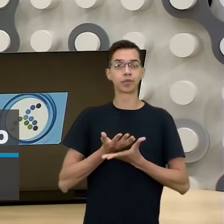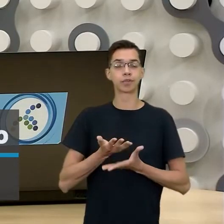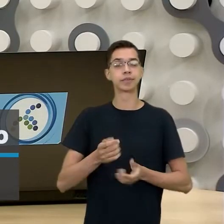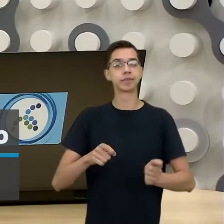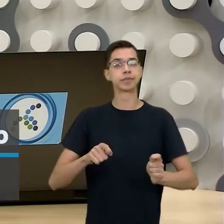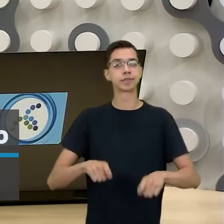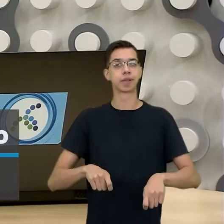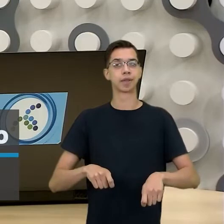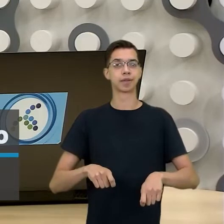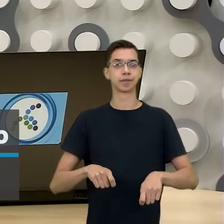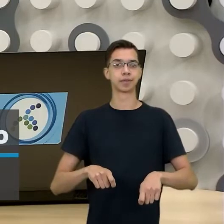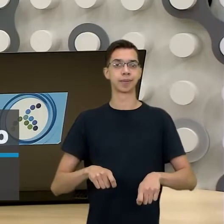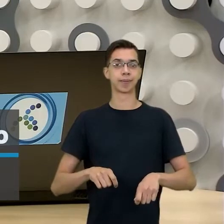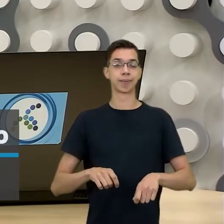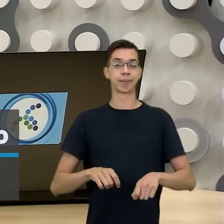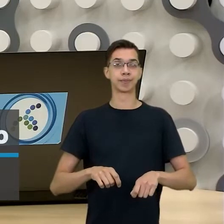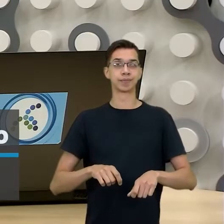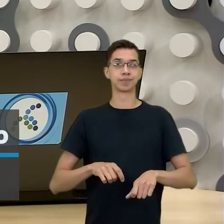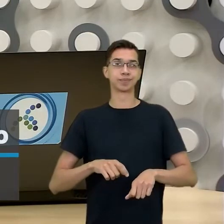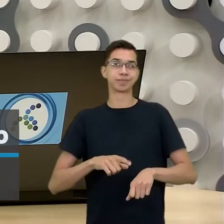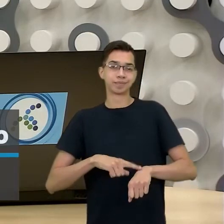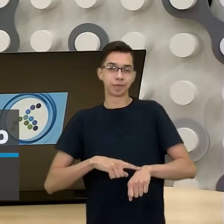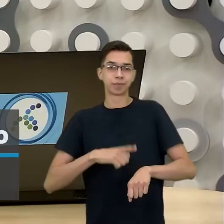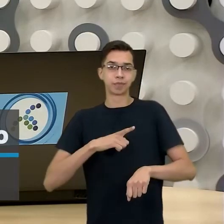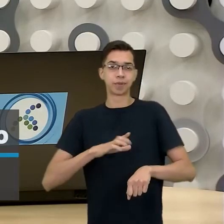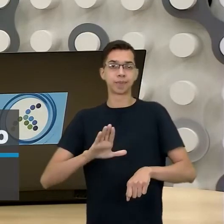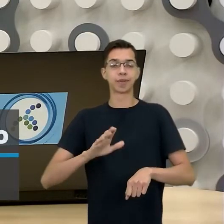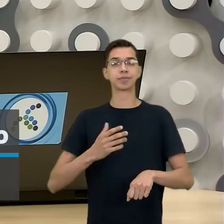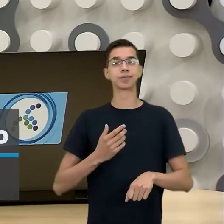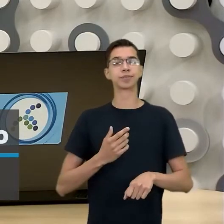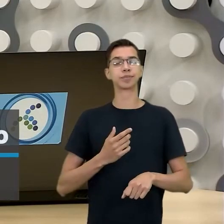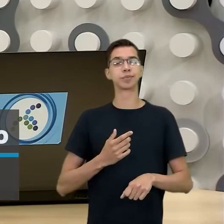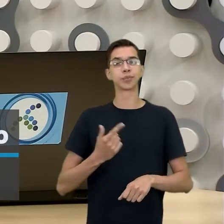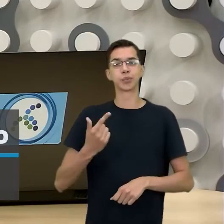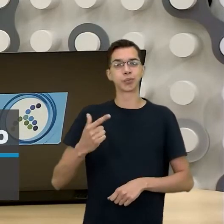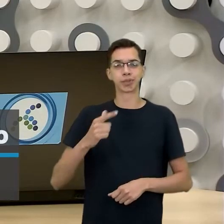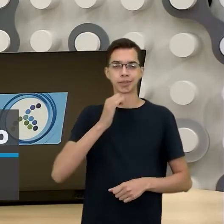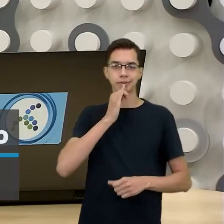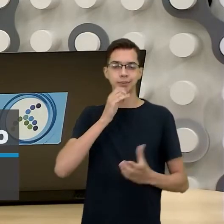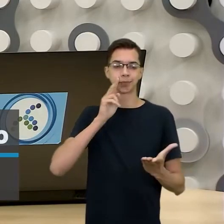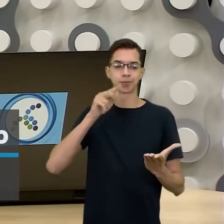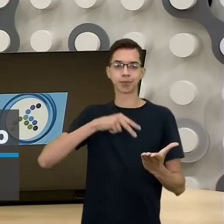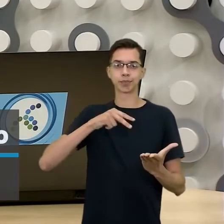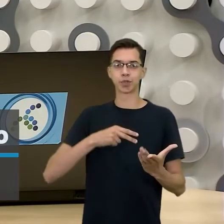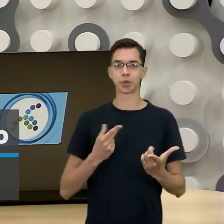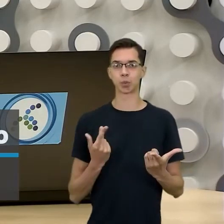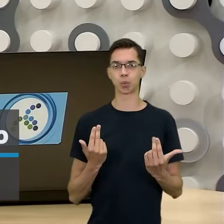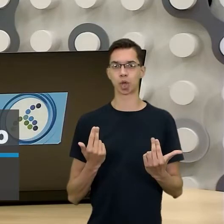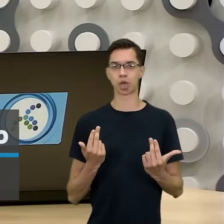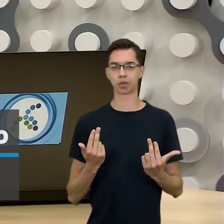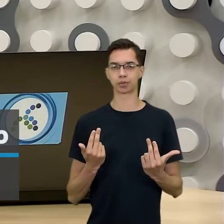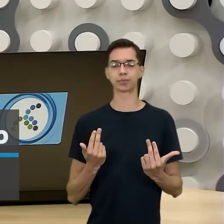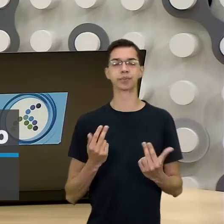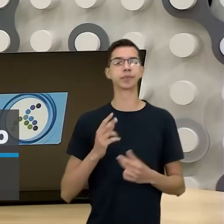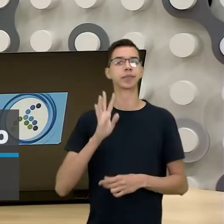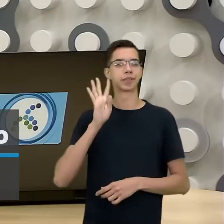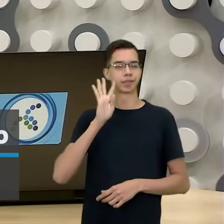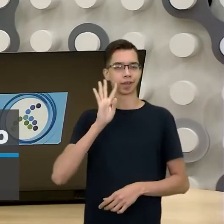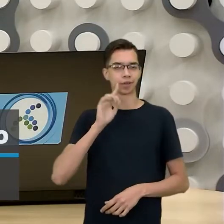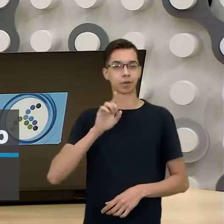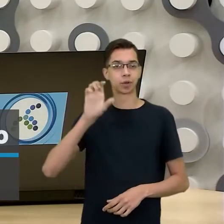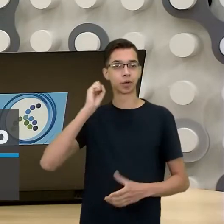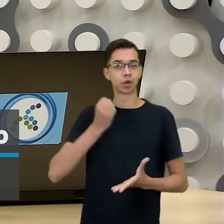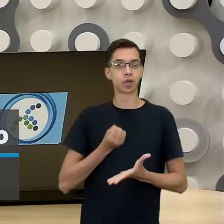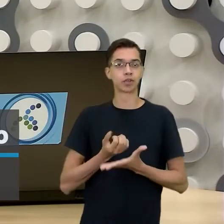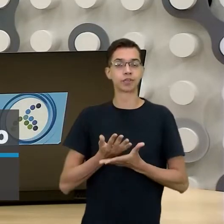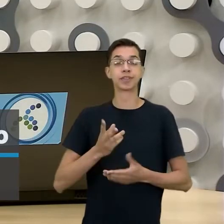obra, na verdade ele não acontece. É legal você também ouvir os podcasts que fazem uma crítica sobre o texto, mas eu